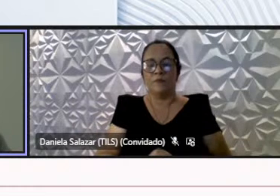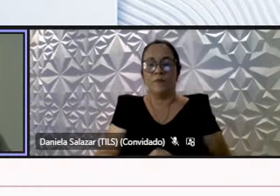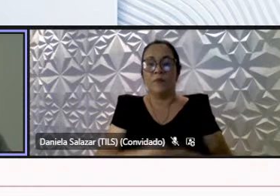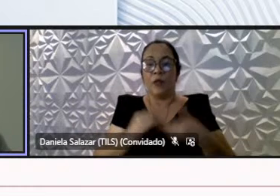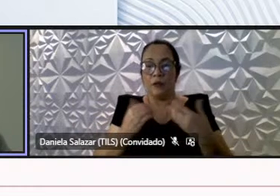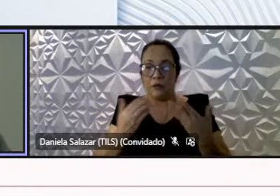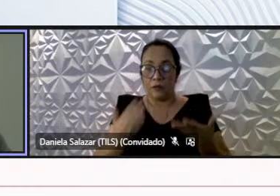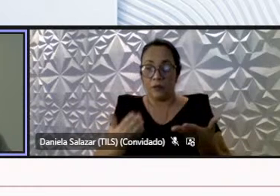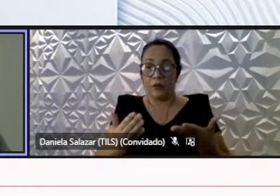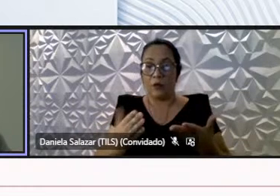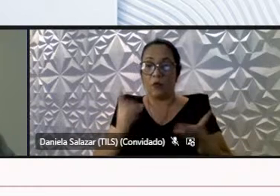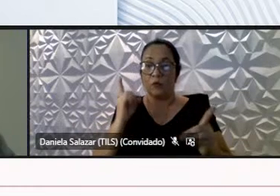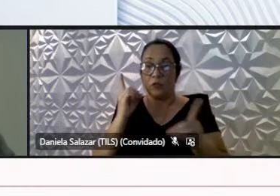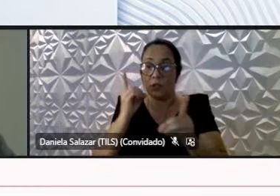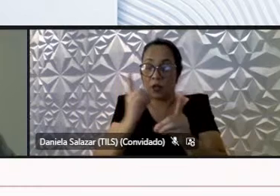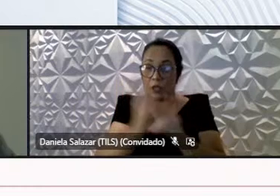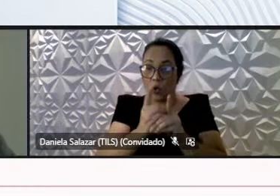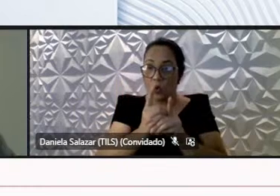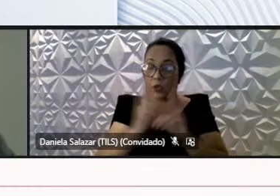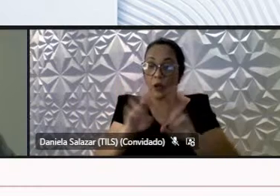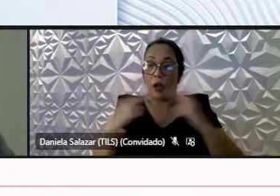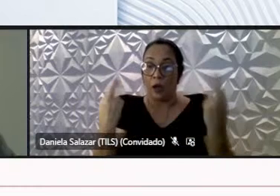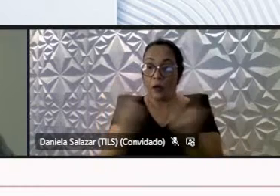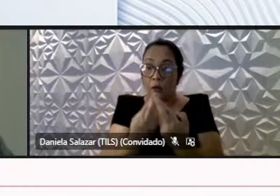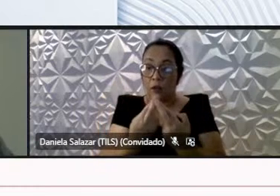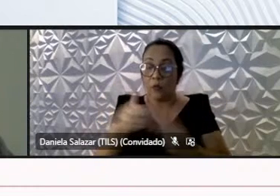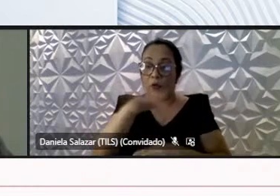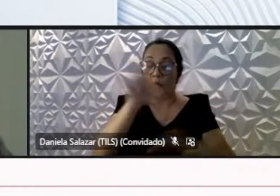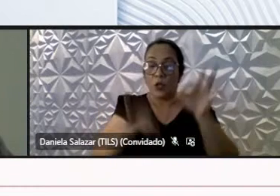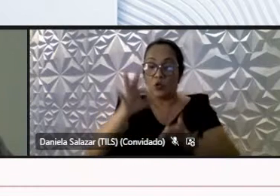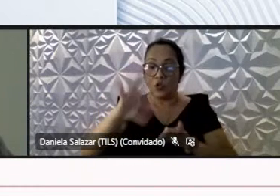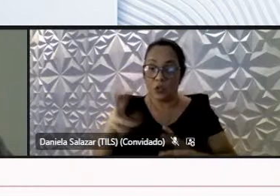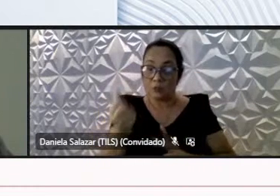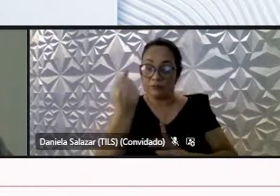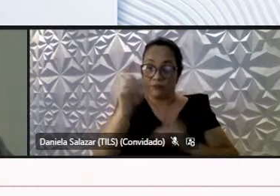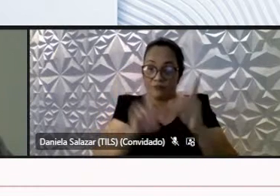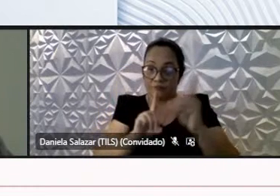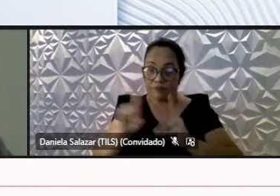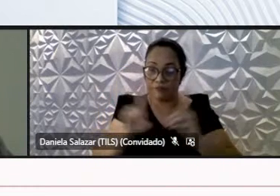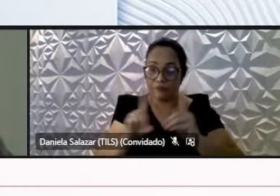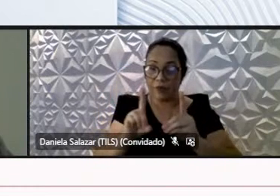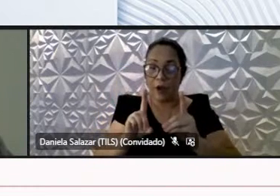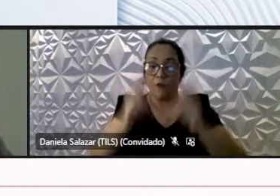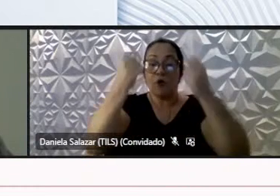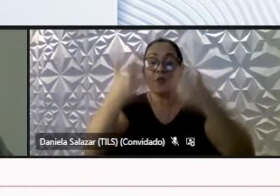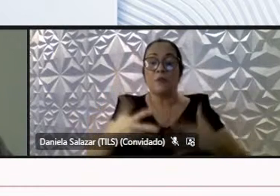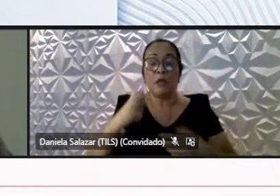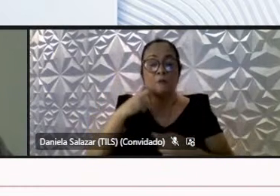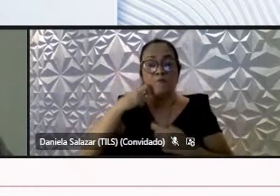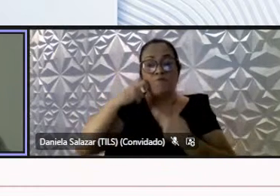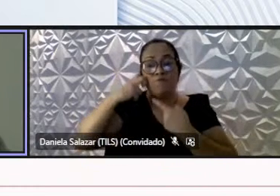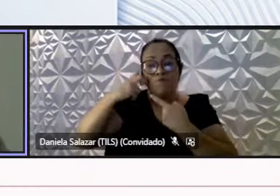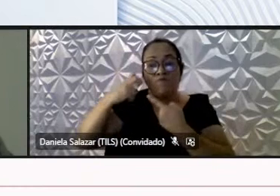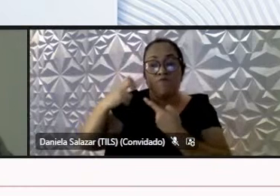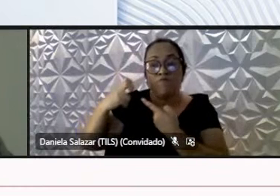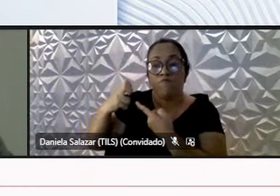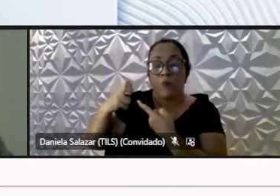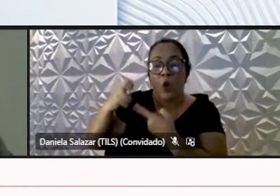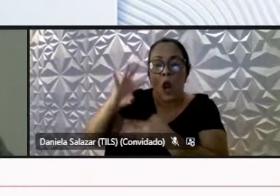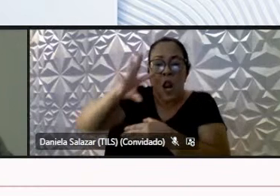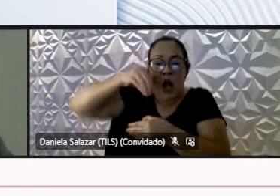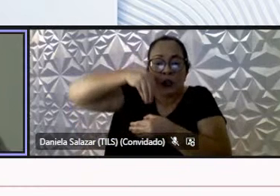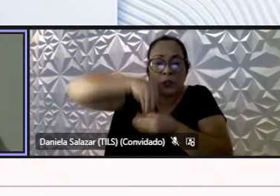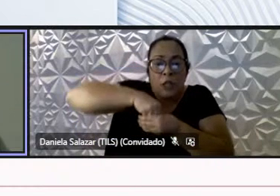Então, durante o encontro de justiça restaurativa, o que você faz é dizer que a vergonha está contida